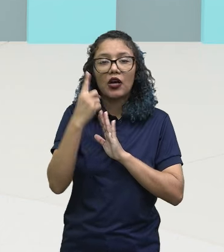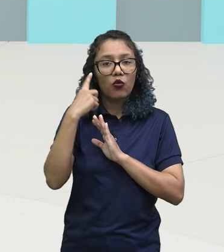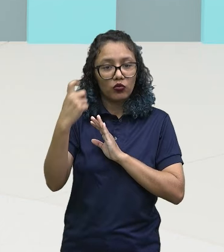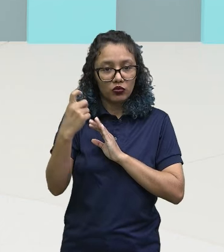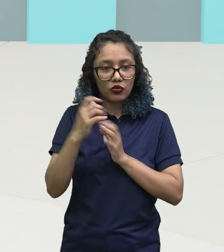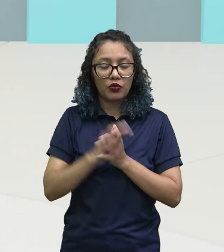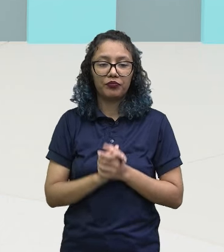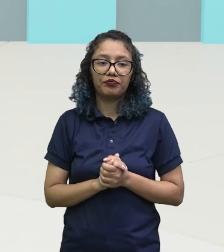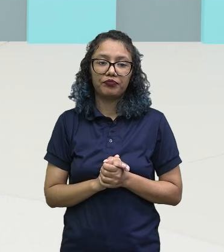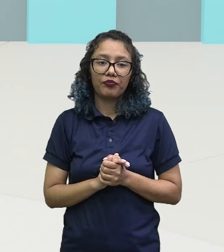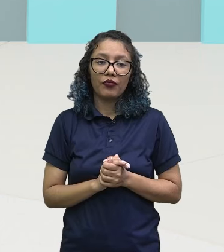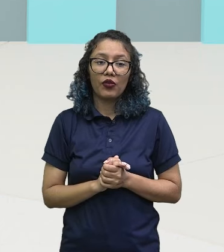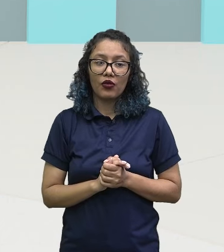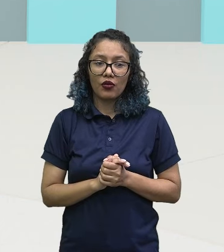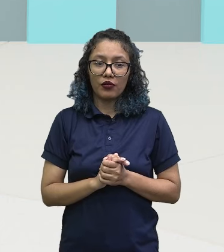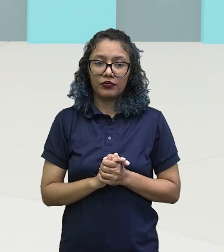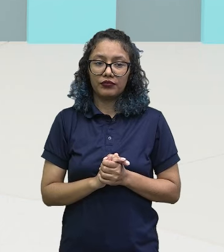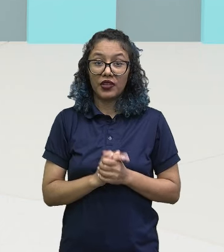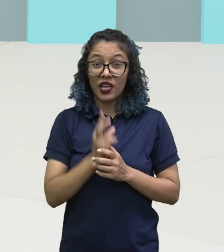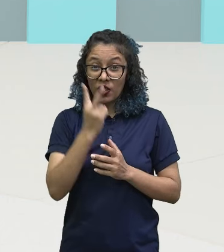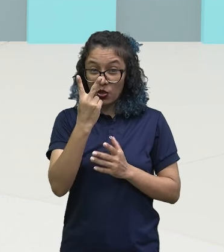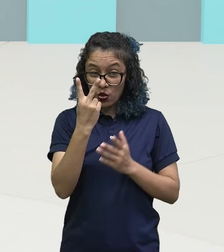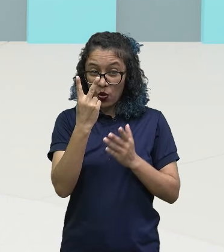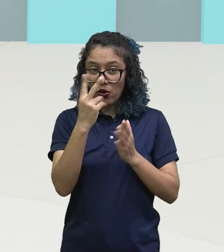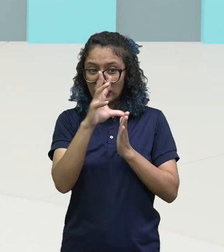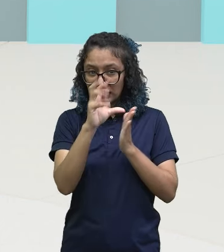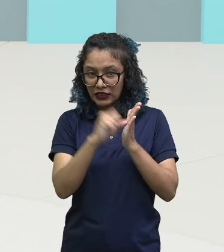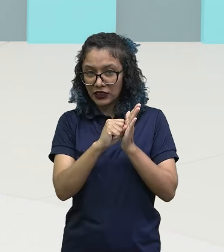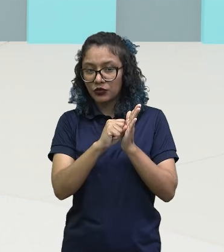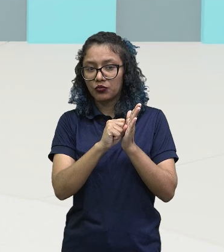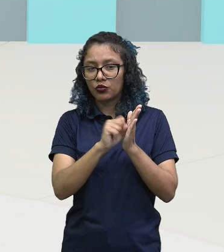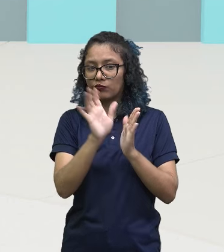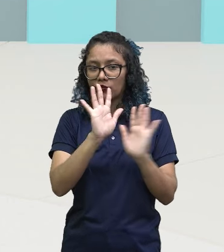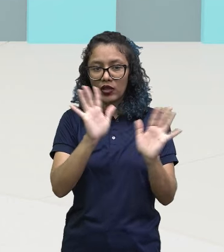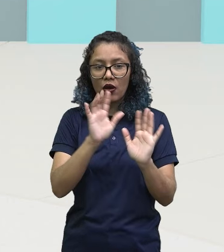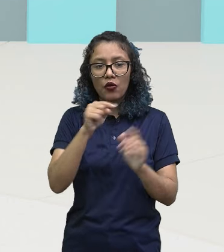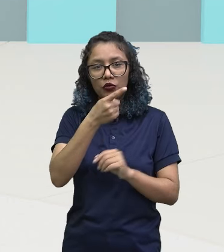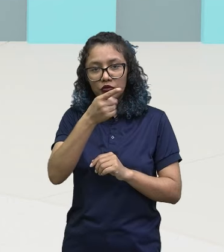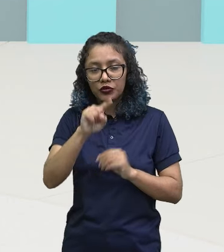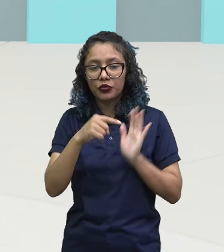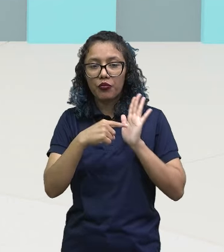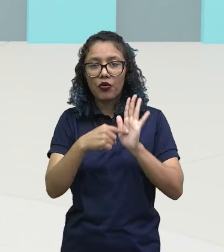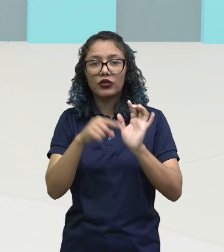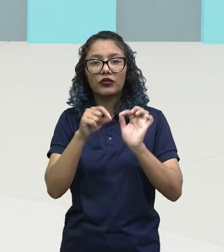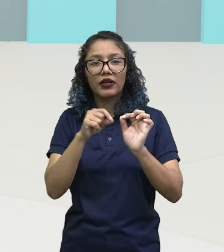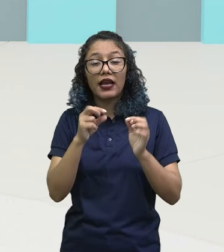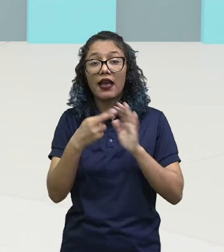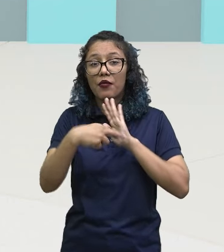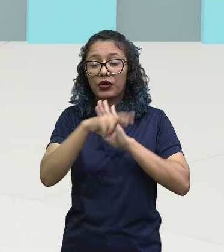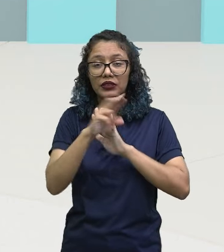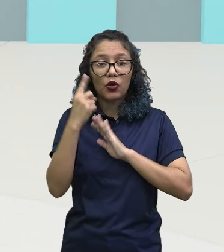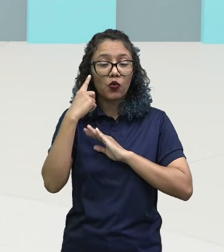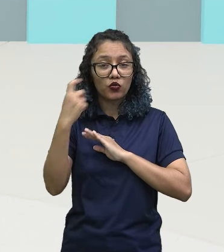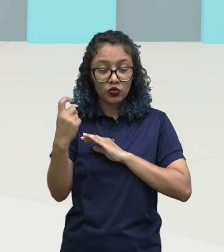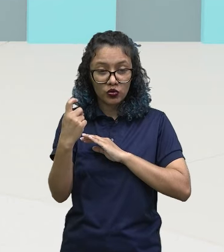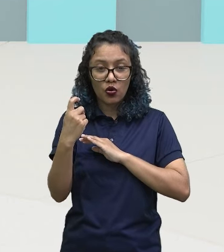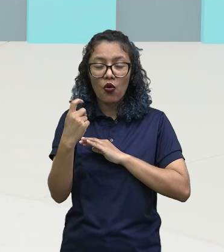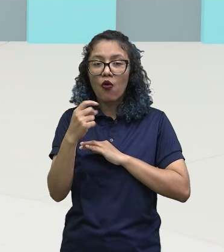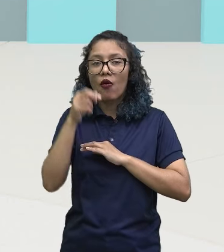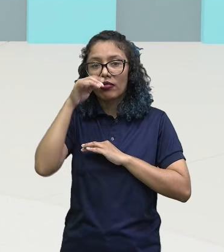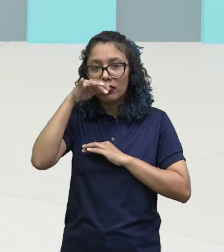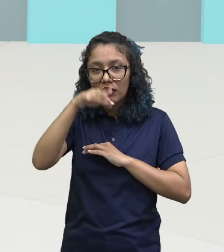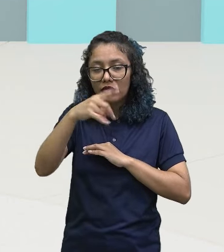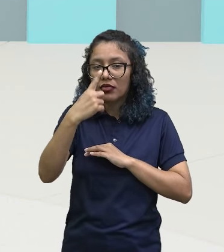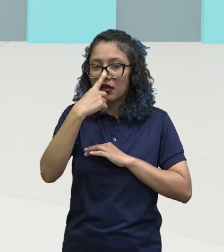dois acentos aí? Óbvio que não. O tio apenas marca que o som é nasal e o agudo é que indica